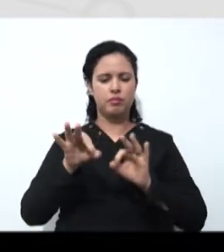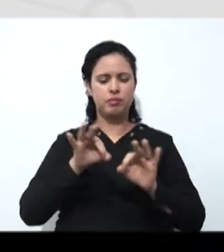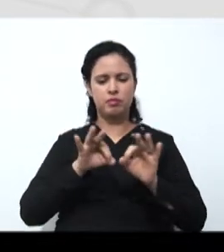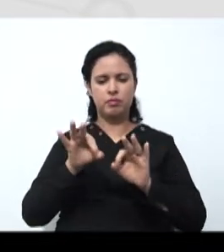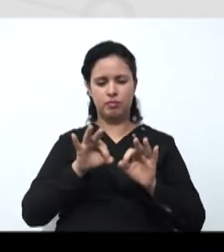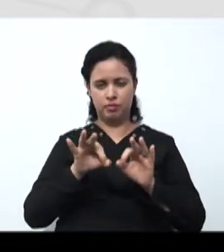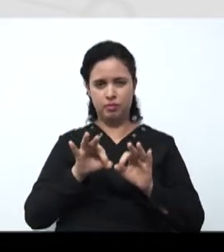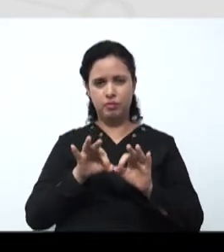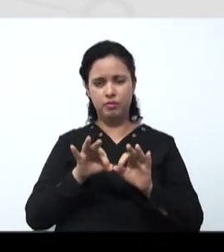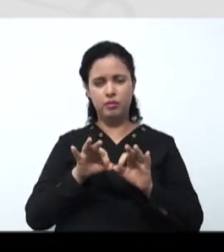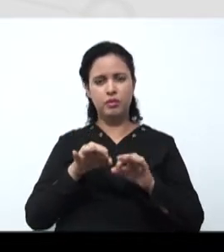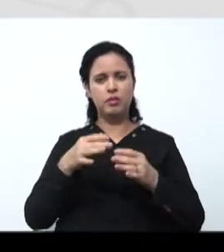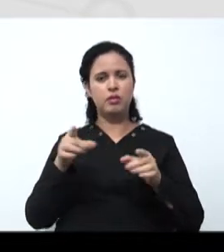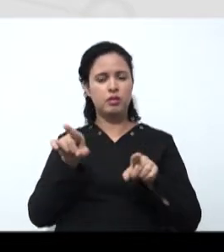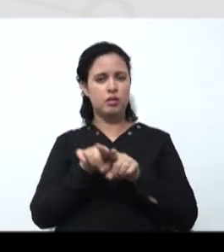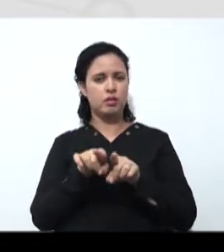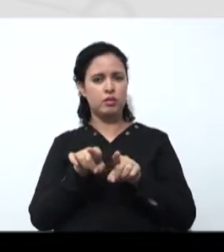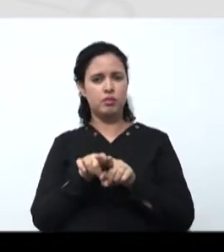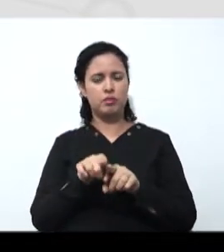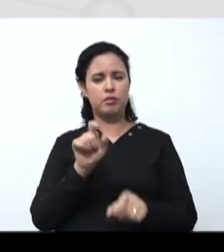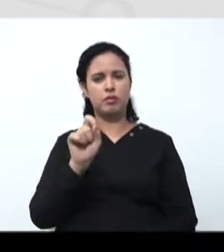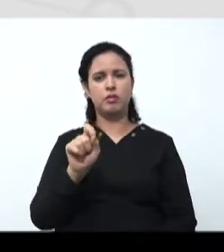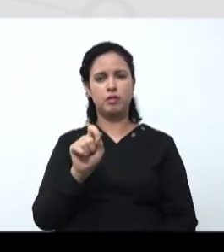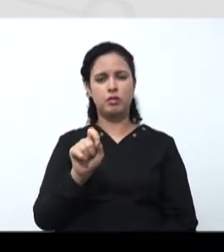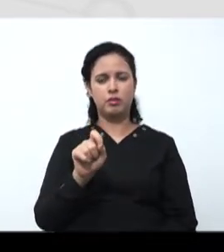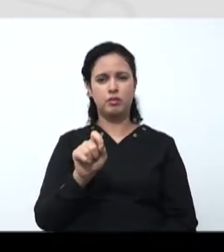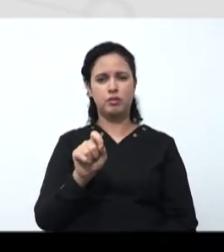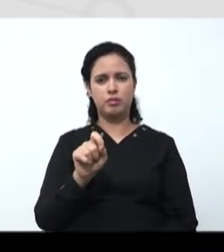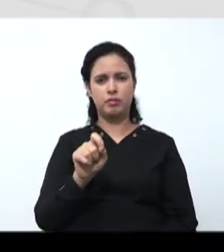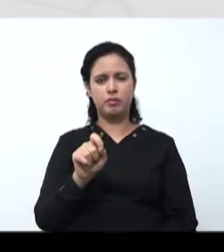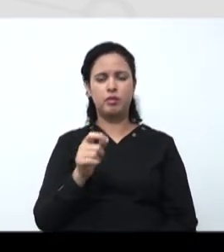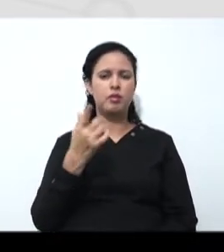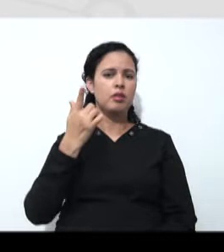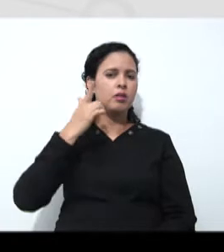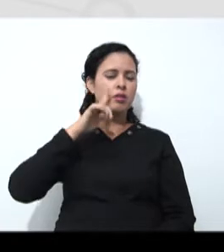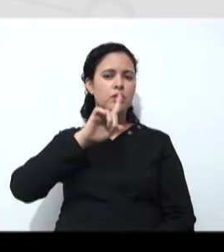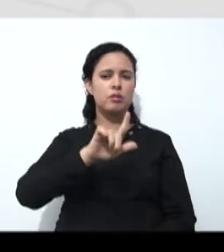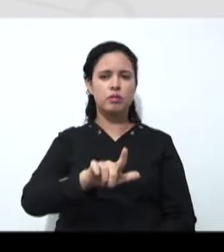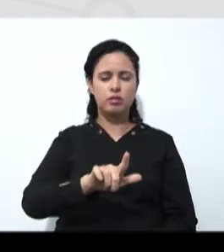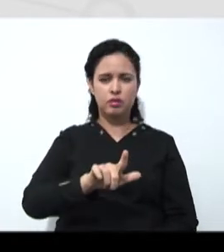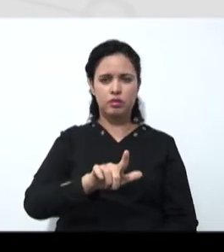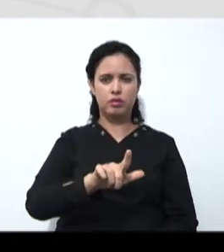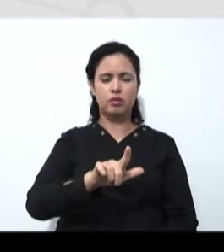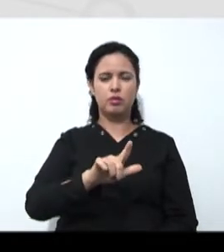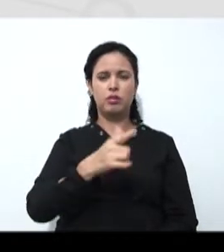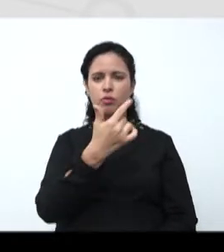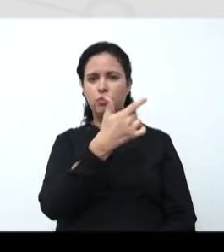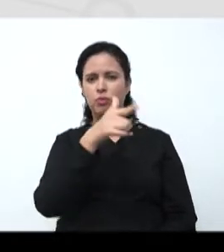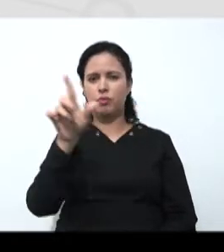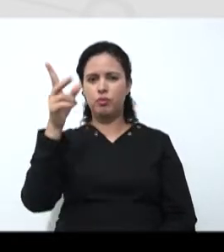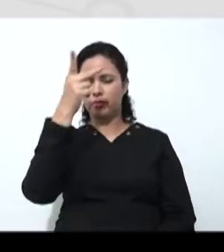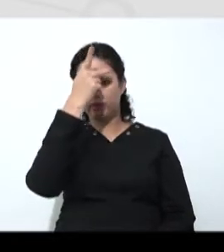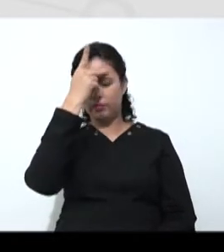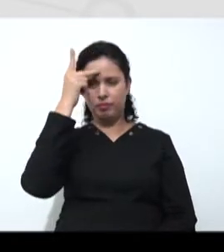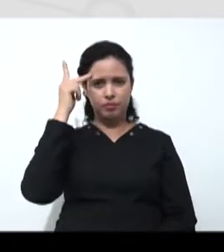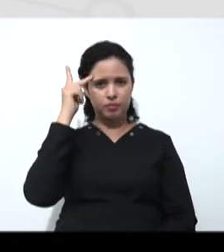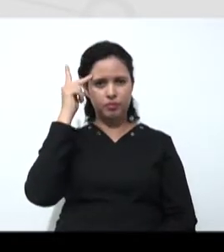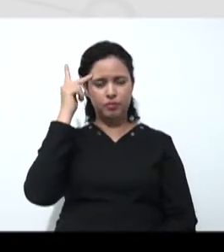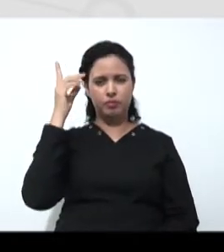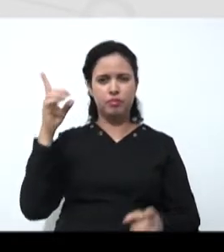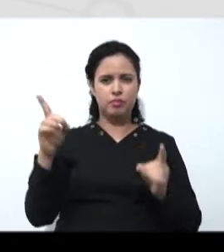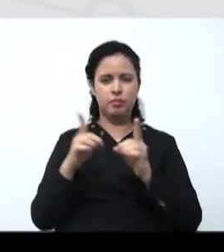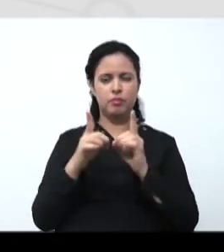planejamento. Ela também, ou o empreendedor, consegue envolver outras pessoas. Então, na dinâmica